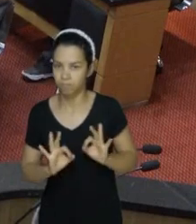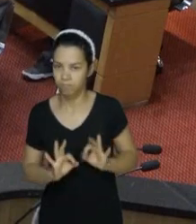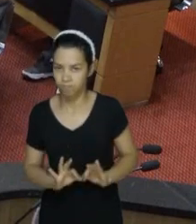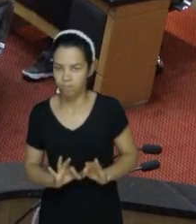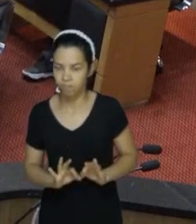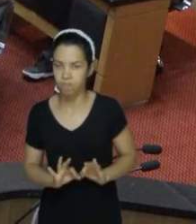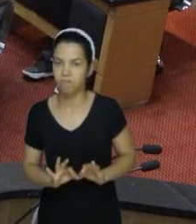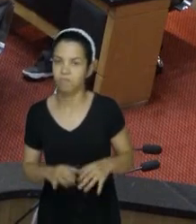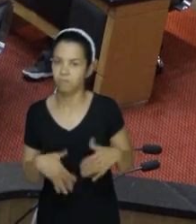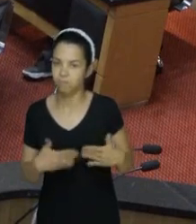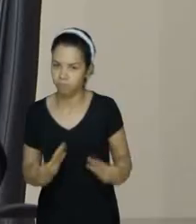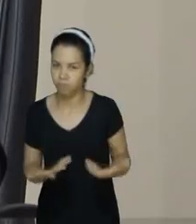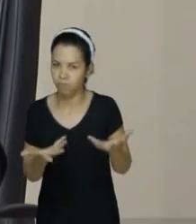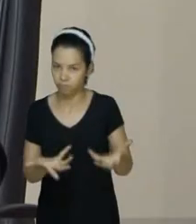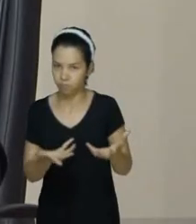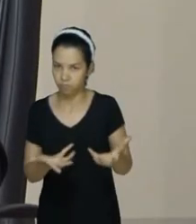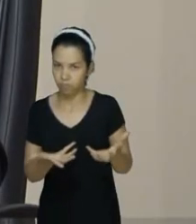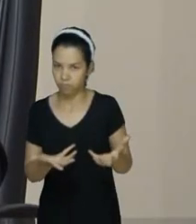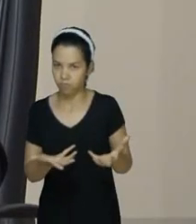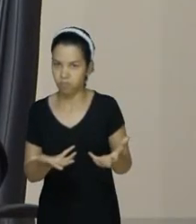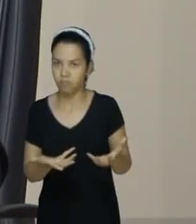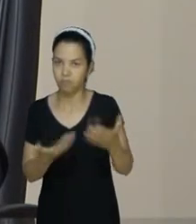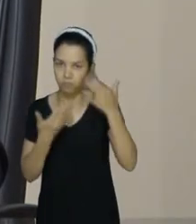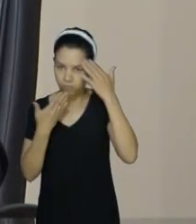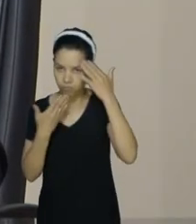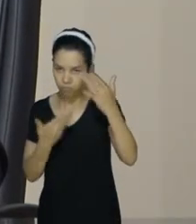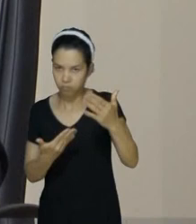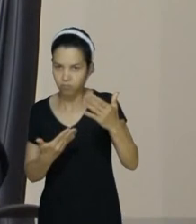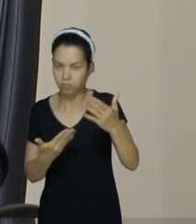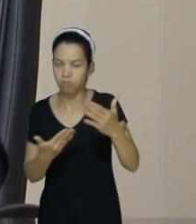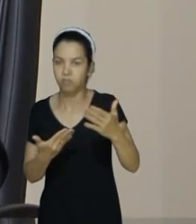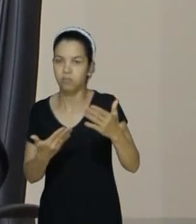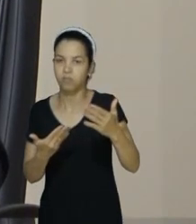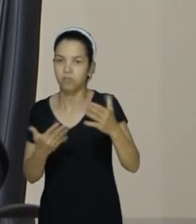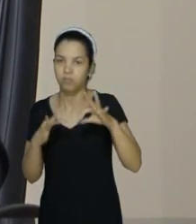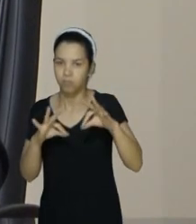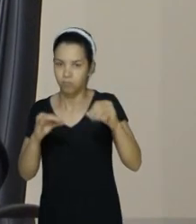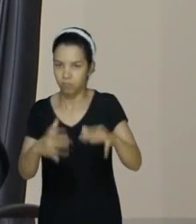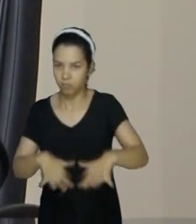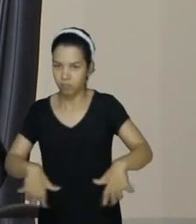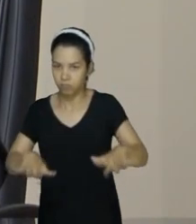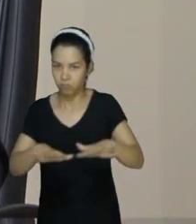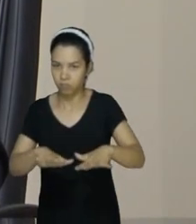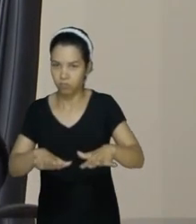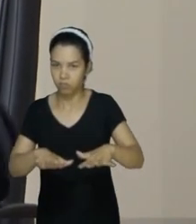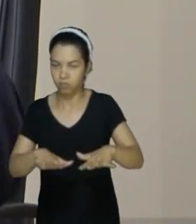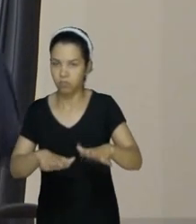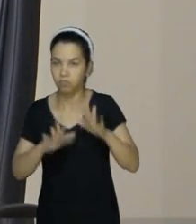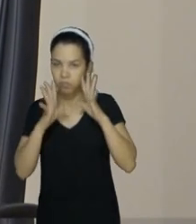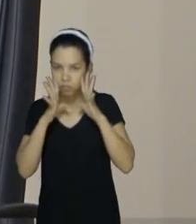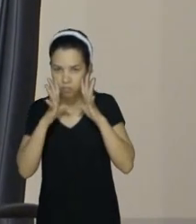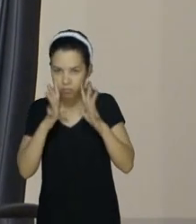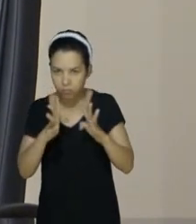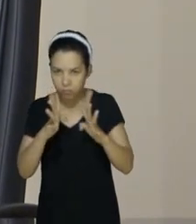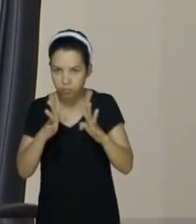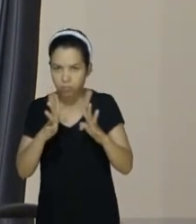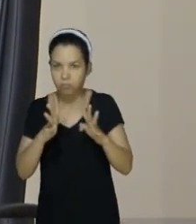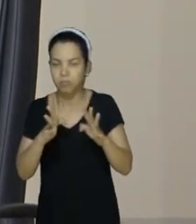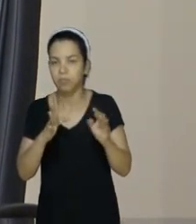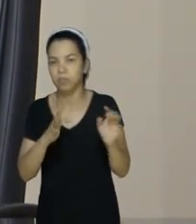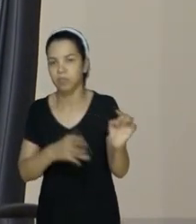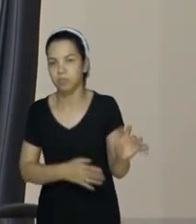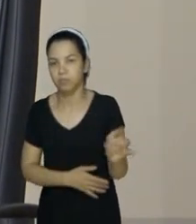dessa forma, eu quero fazer aqui um agradecimento a todos. Ouvi com atenção